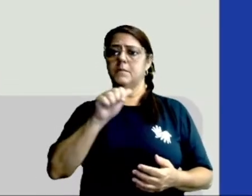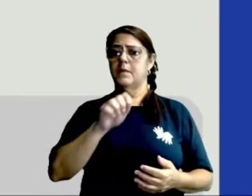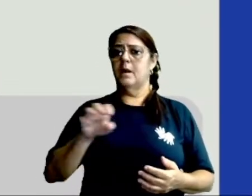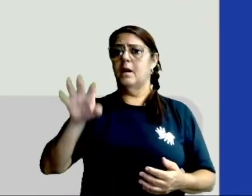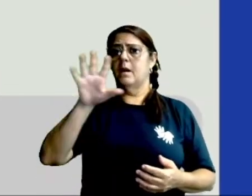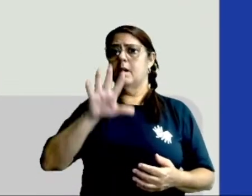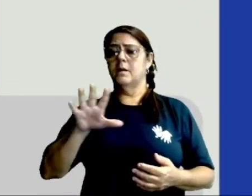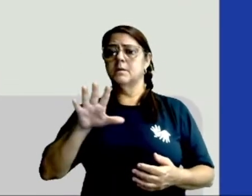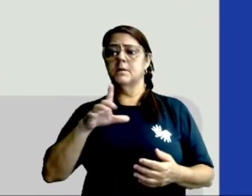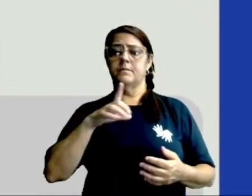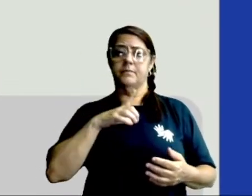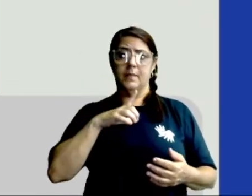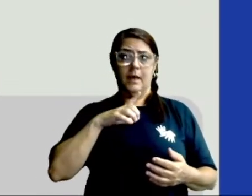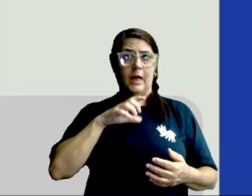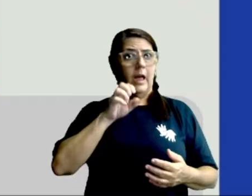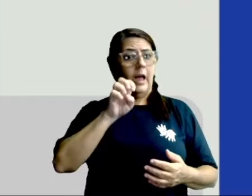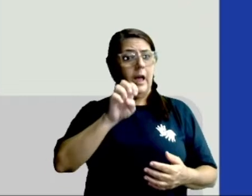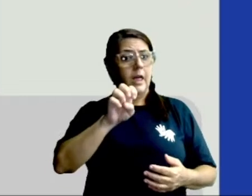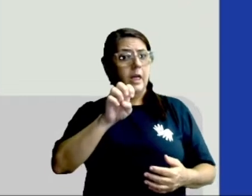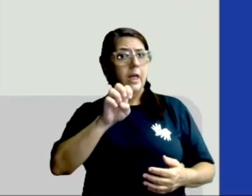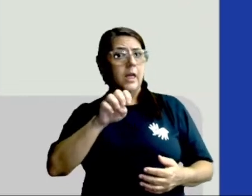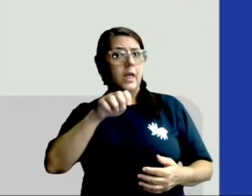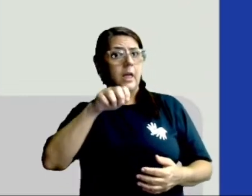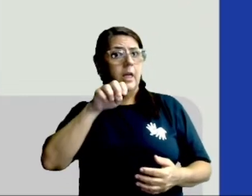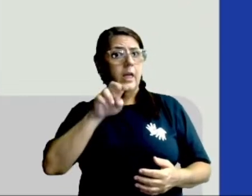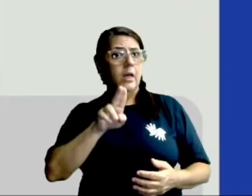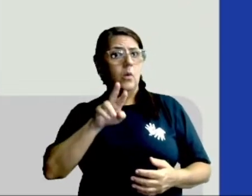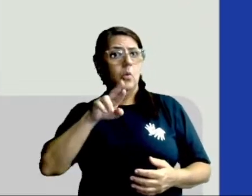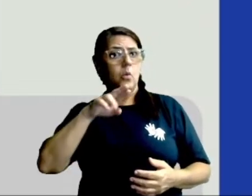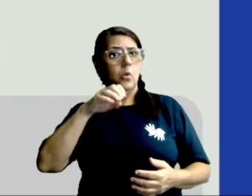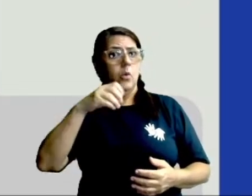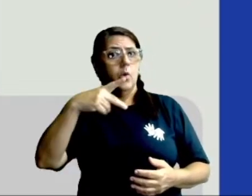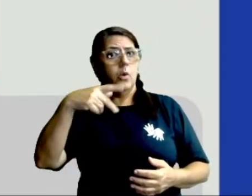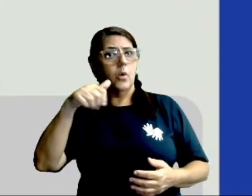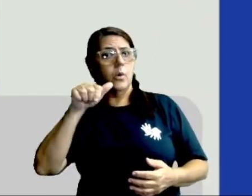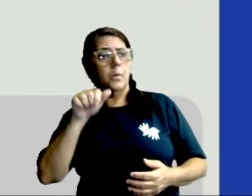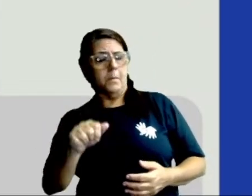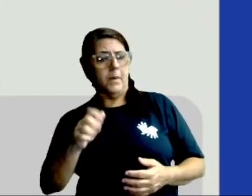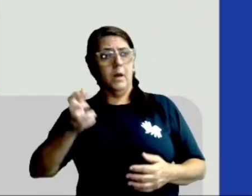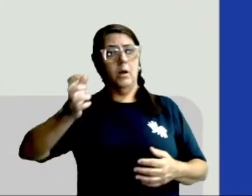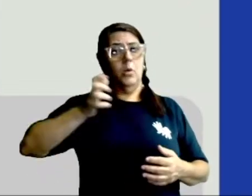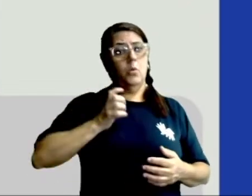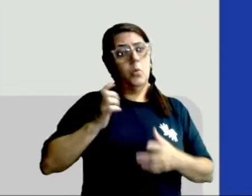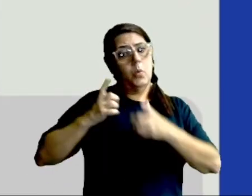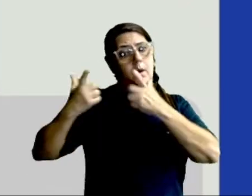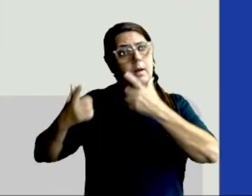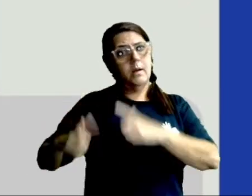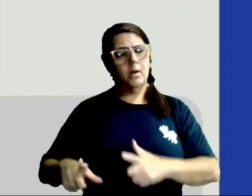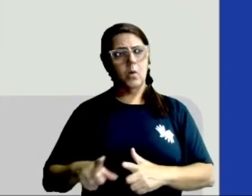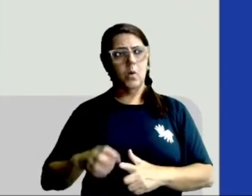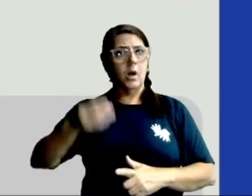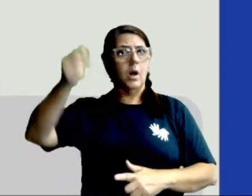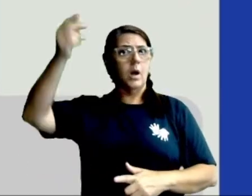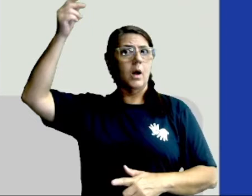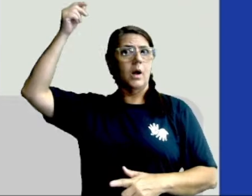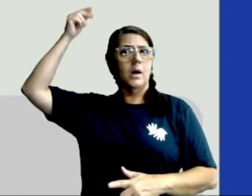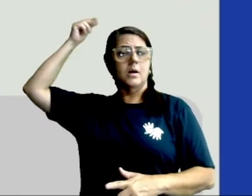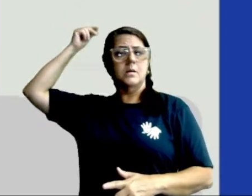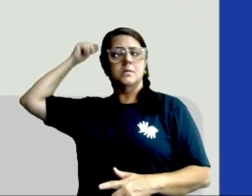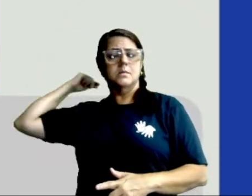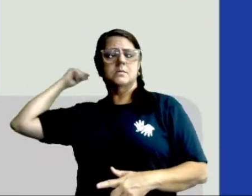a Europa é um país muito rico. Na Europa é onde nós temos ali a democracia da Grécia Antiga, nós